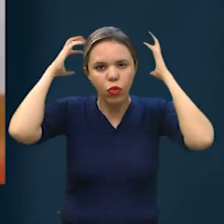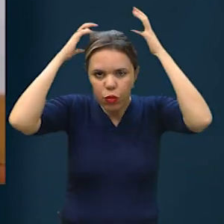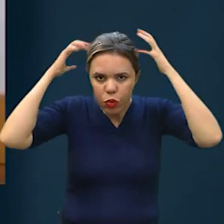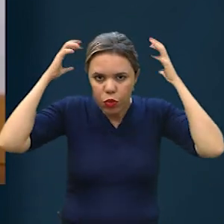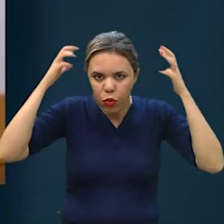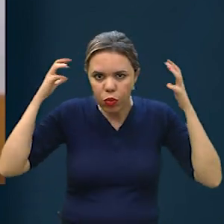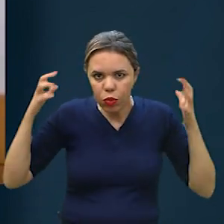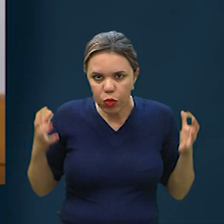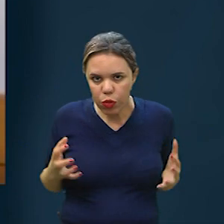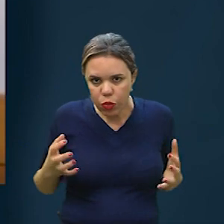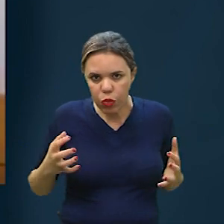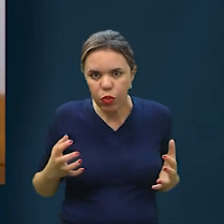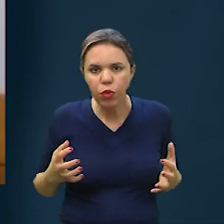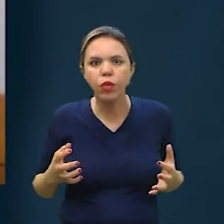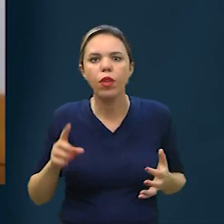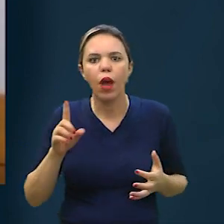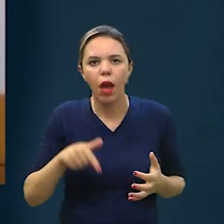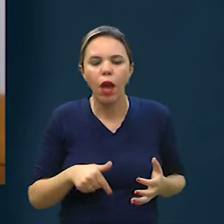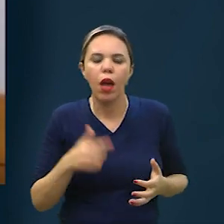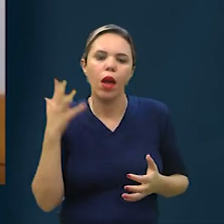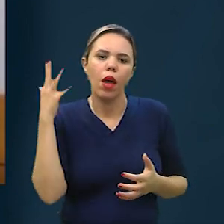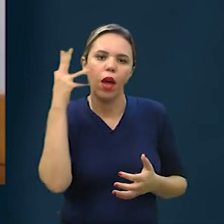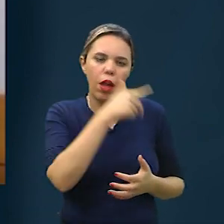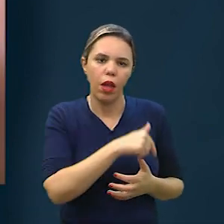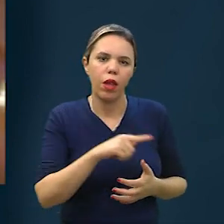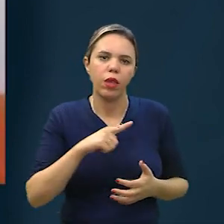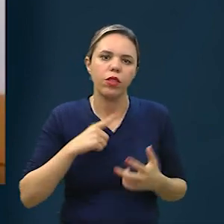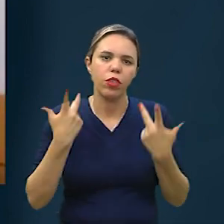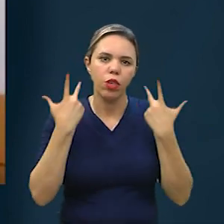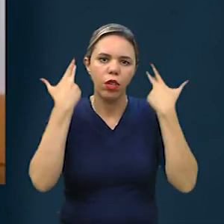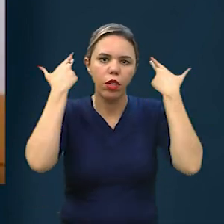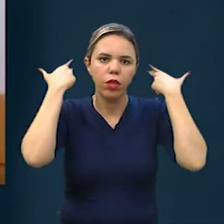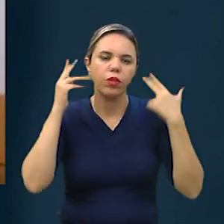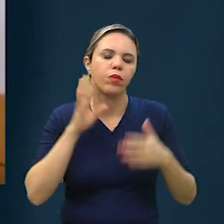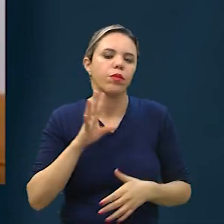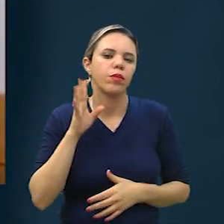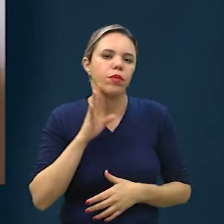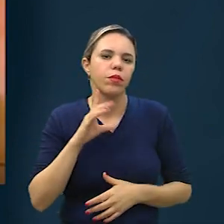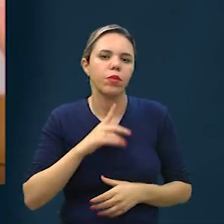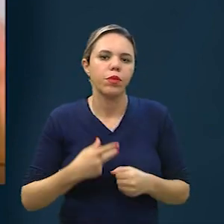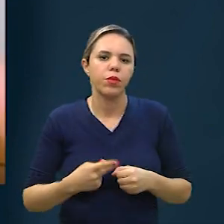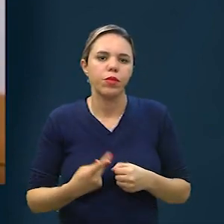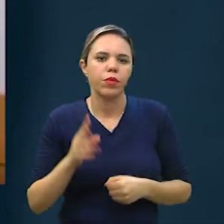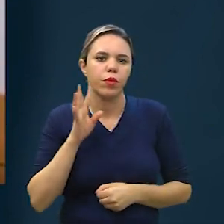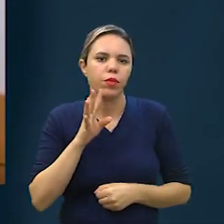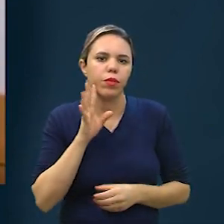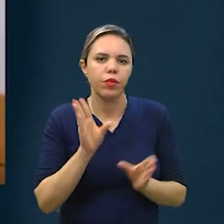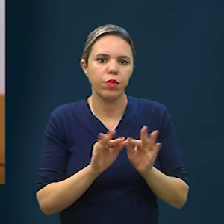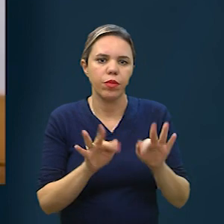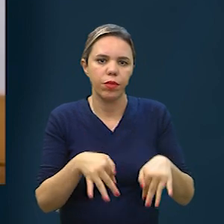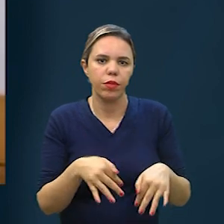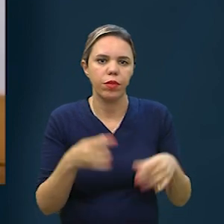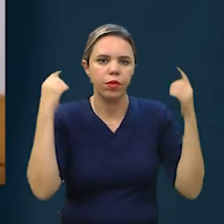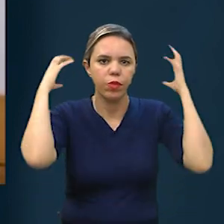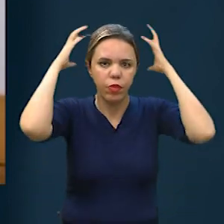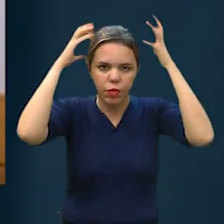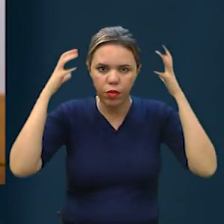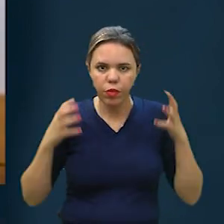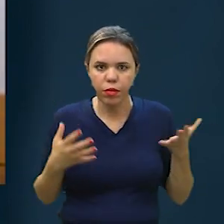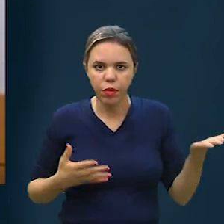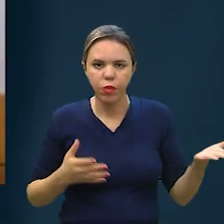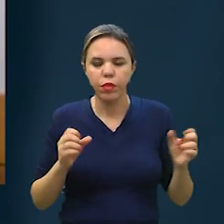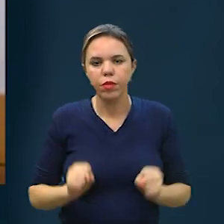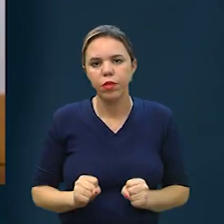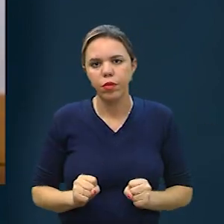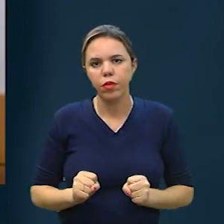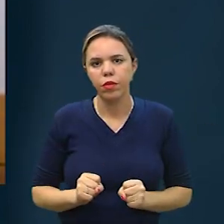cabelo cacheado, que o cabelo crespo, ele é bonito quando ele tem um corte legal, quando tem um produto legal para finalizar esse cabelo, que